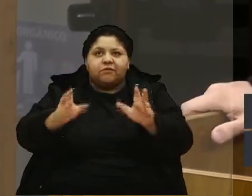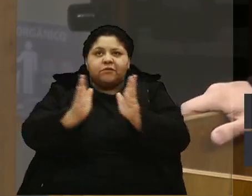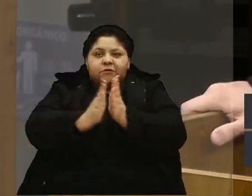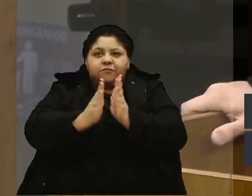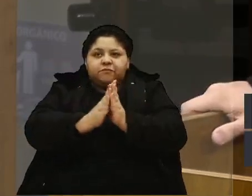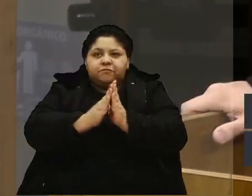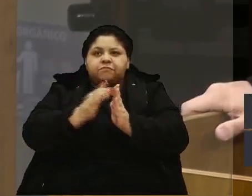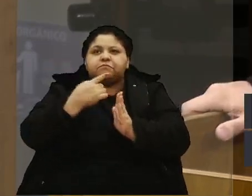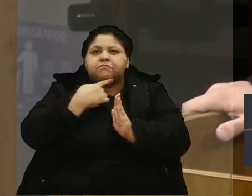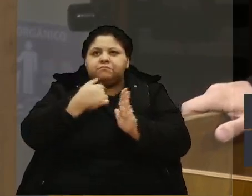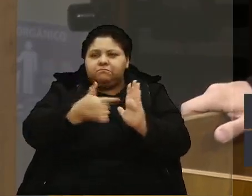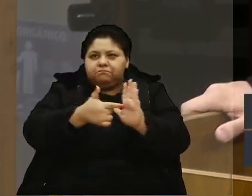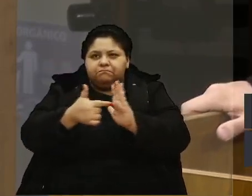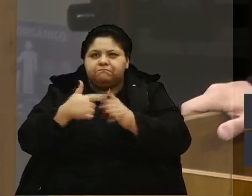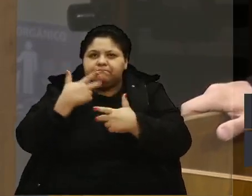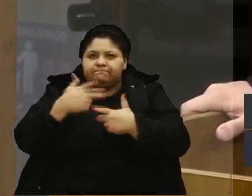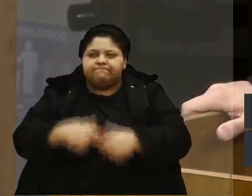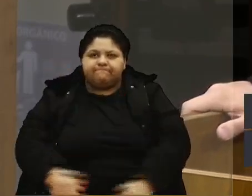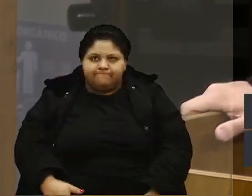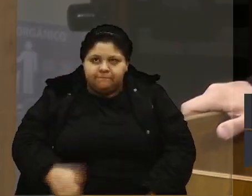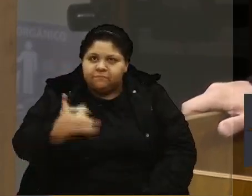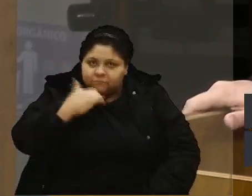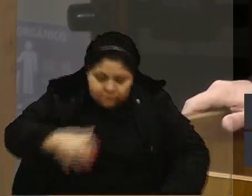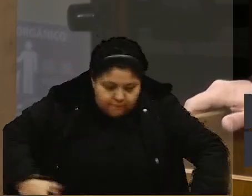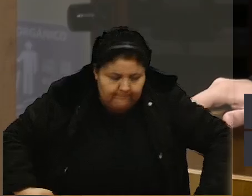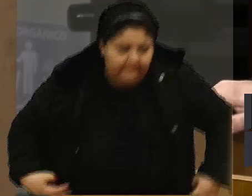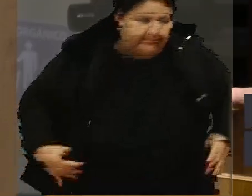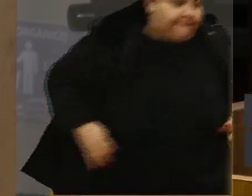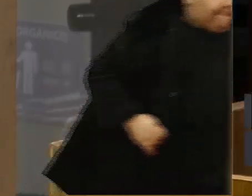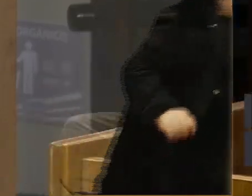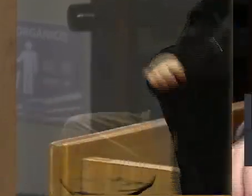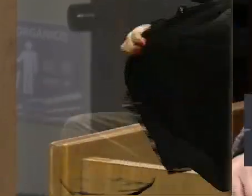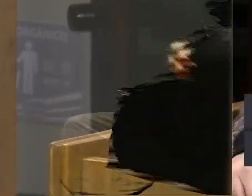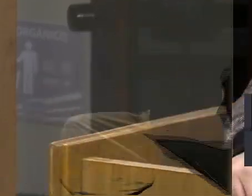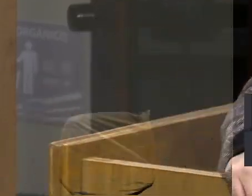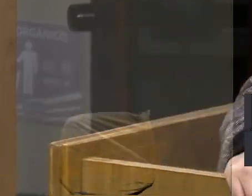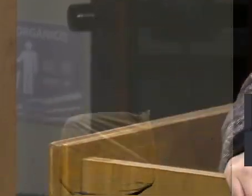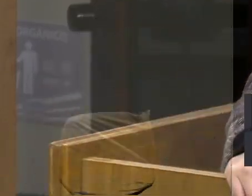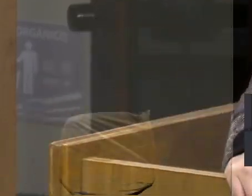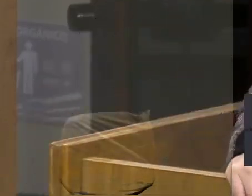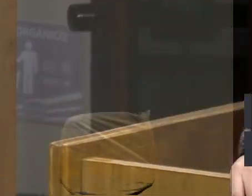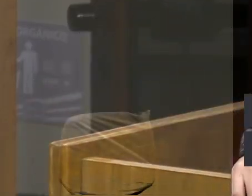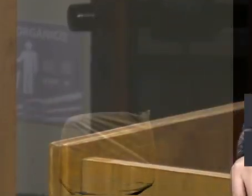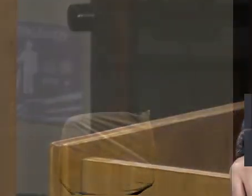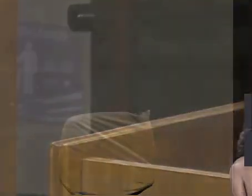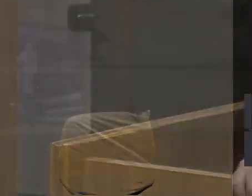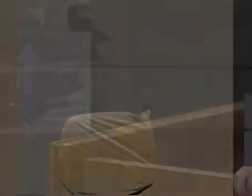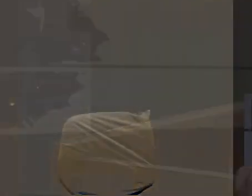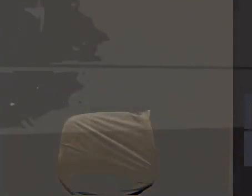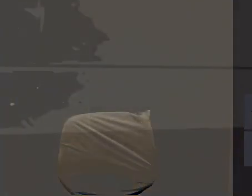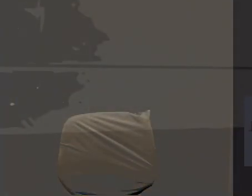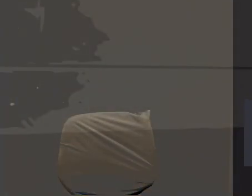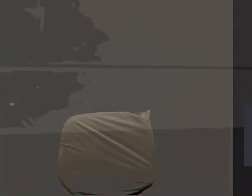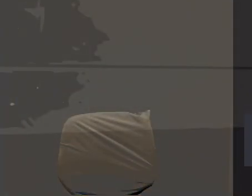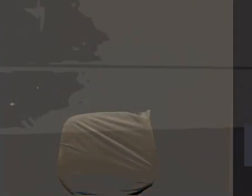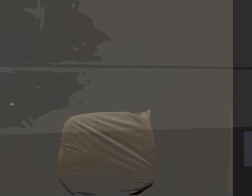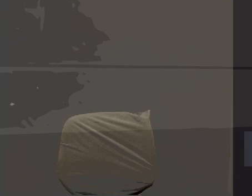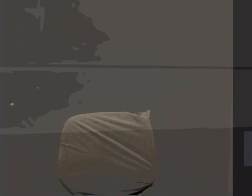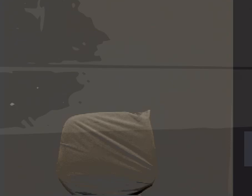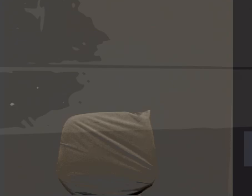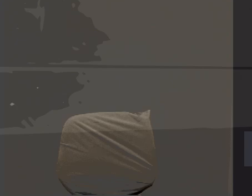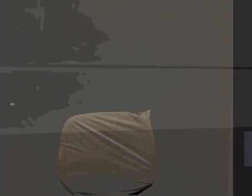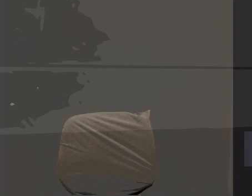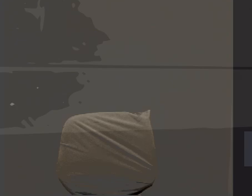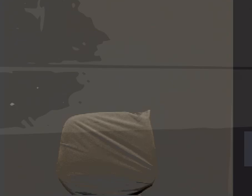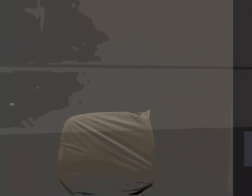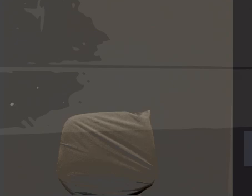gostaria de tratar dos asfaltamentos realizados durante a campanha eleitoral e a vereadora Daiane